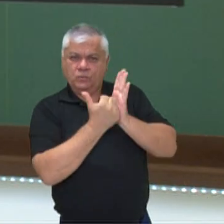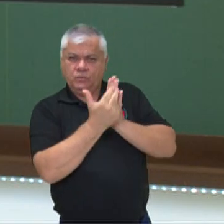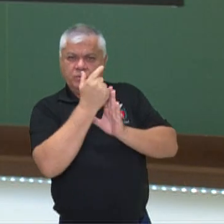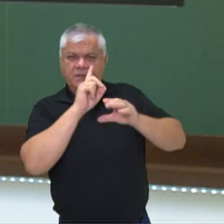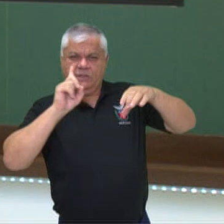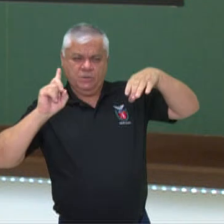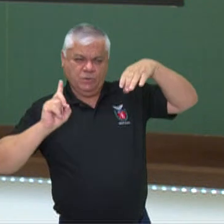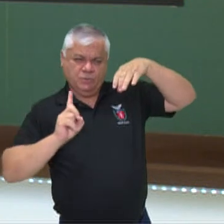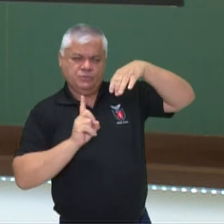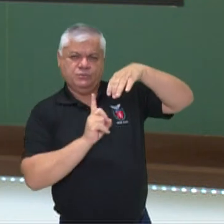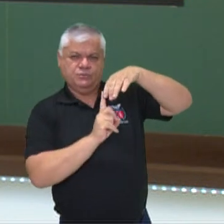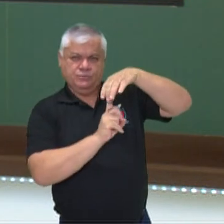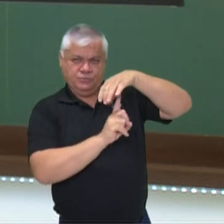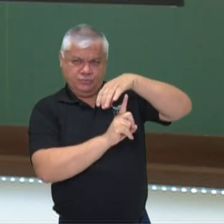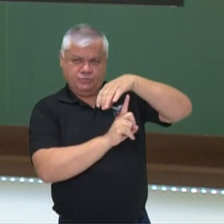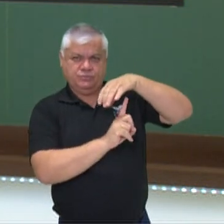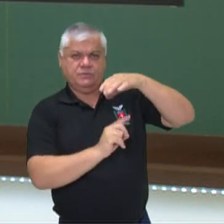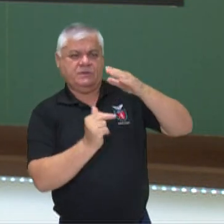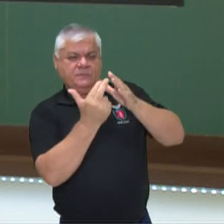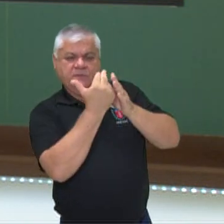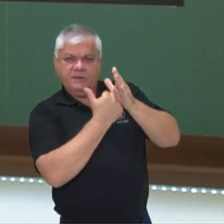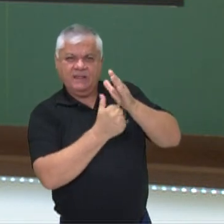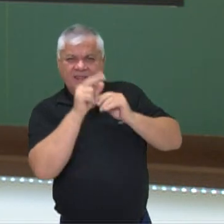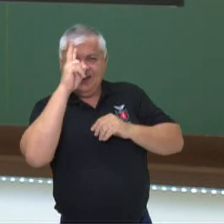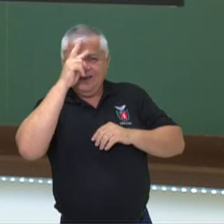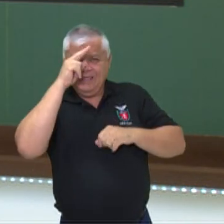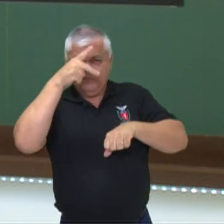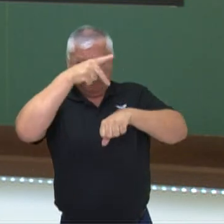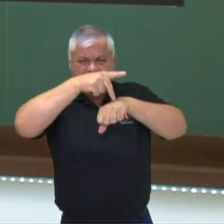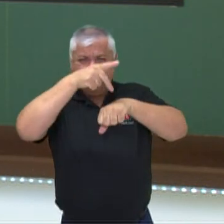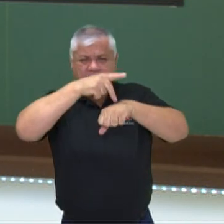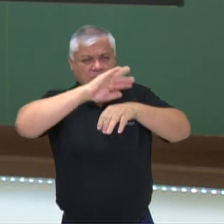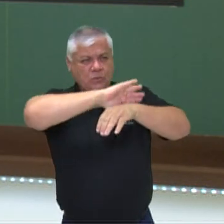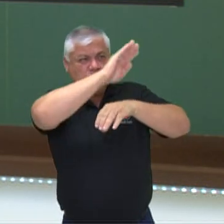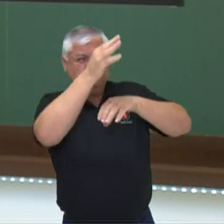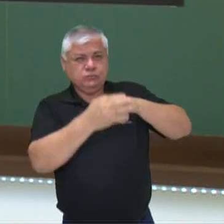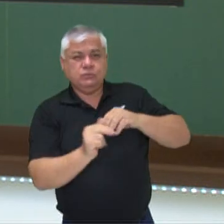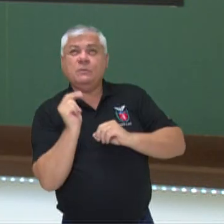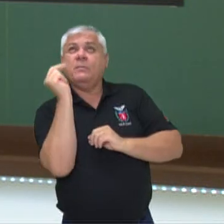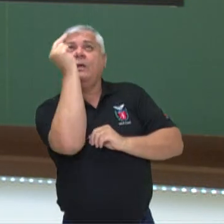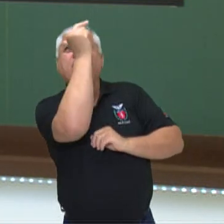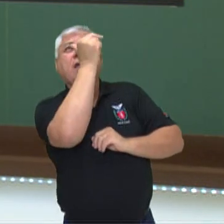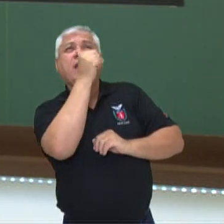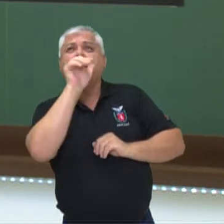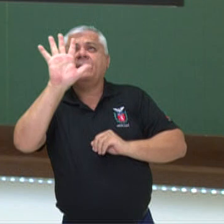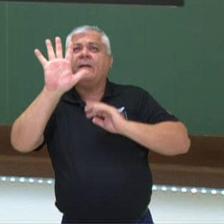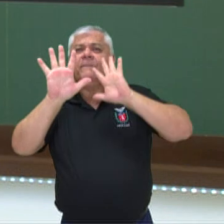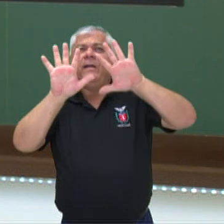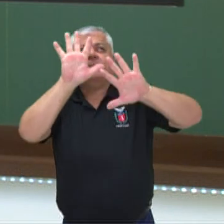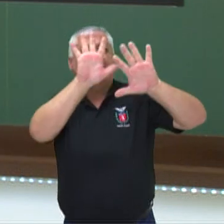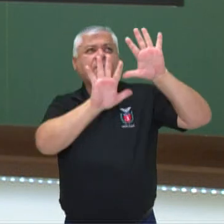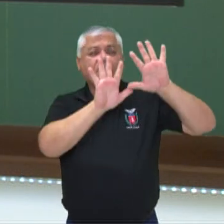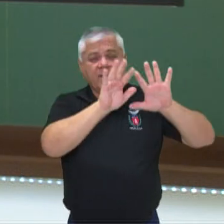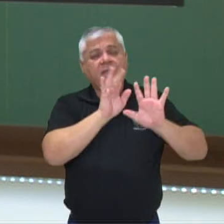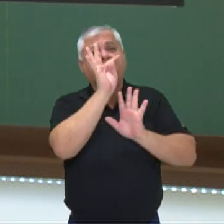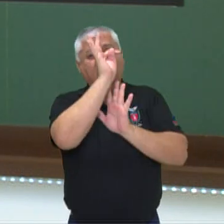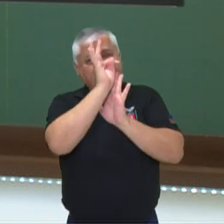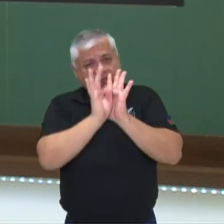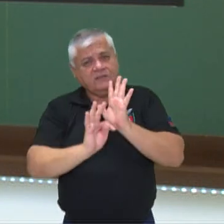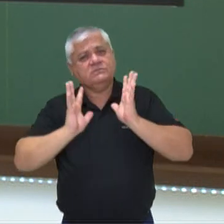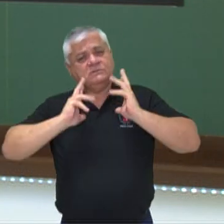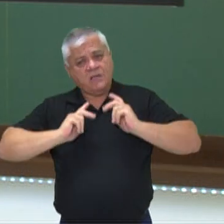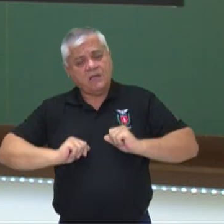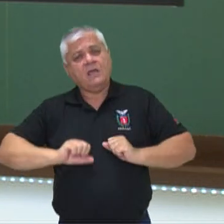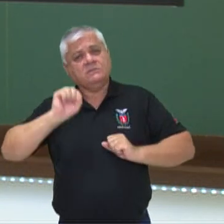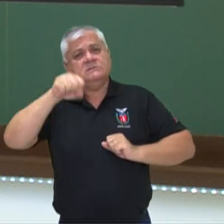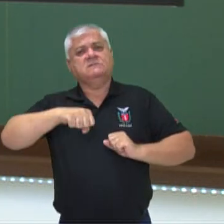das cavernas, chamadas pinturas rupestres, também são consideradas textos sagrados pelos estudiosos.